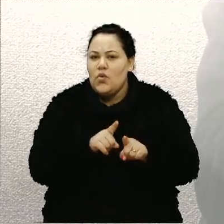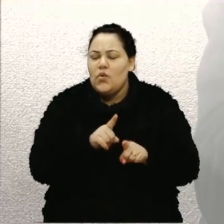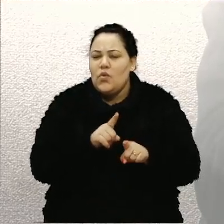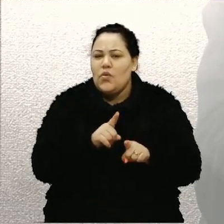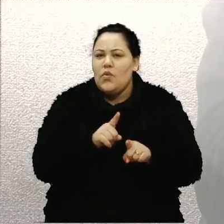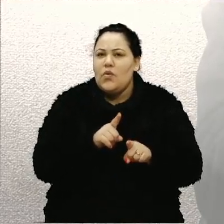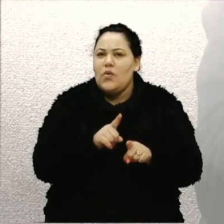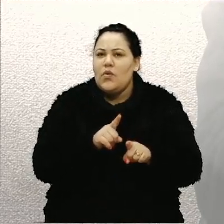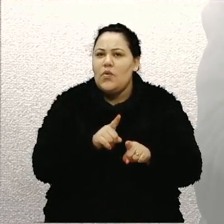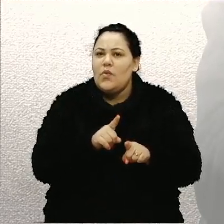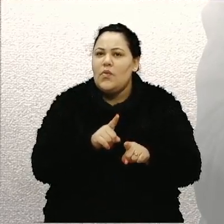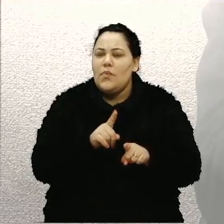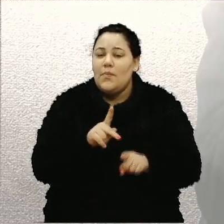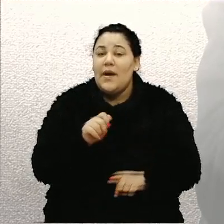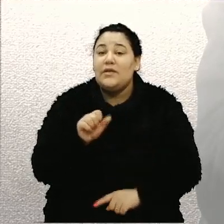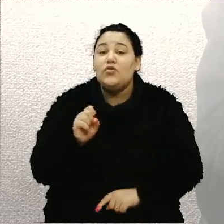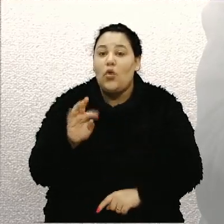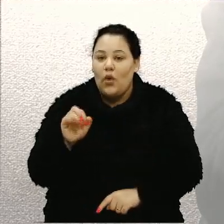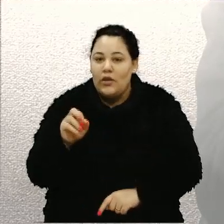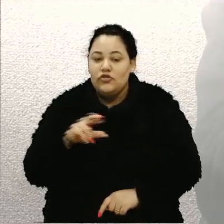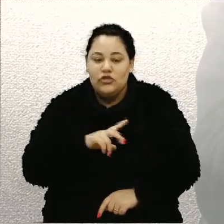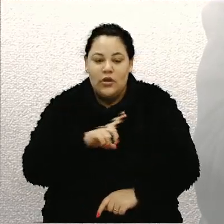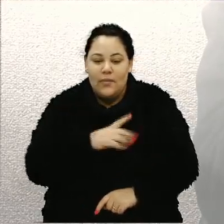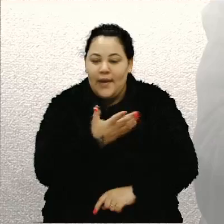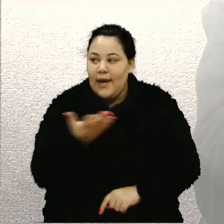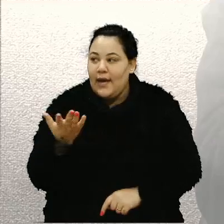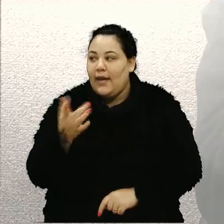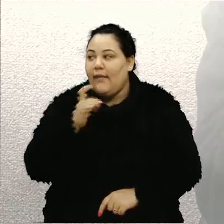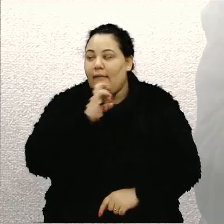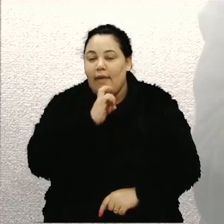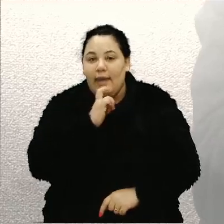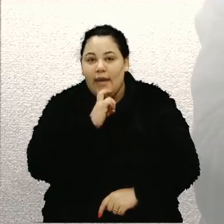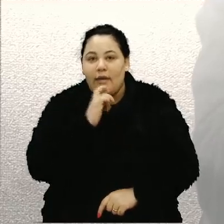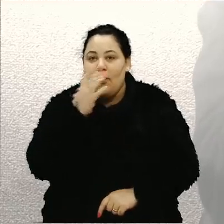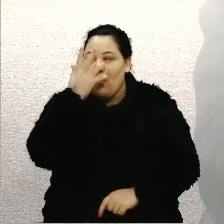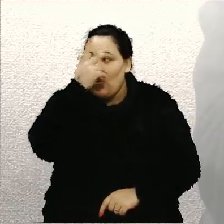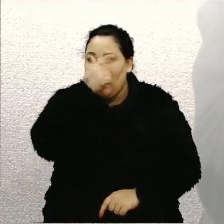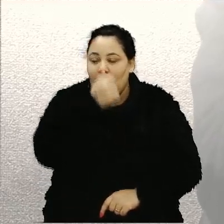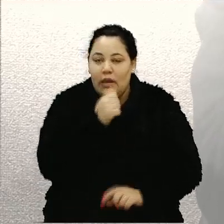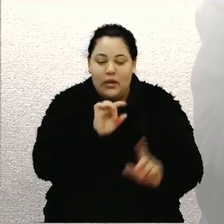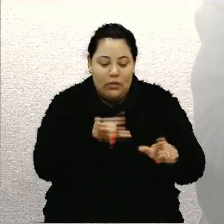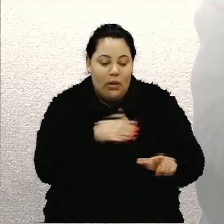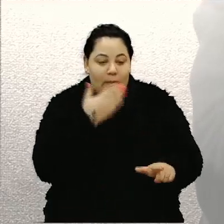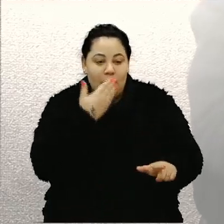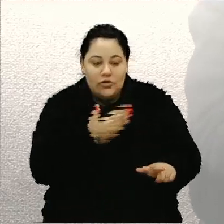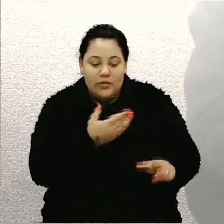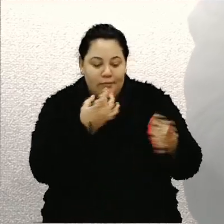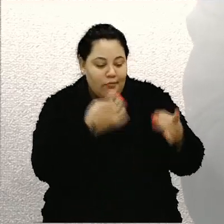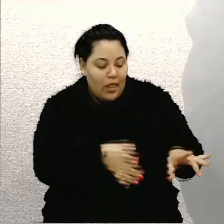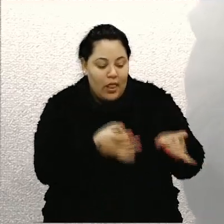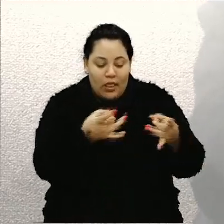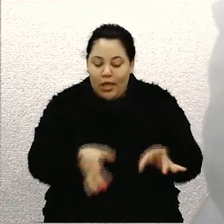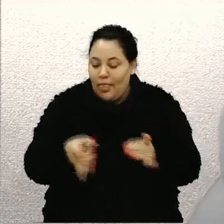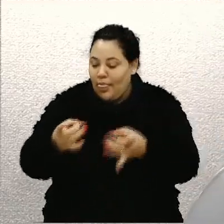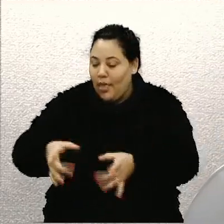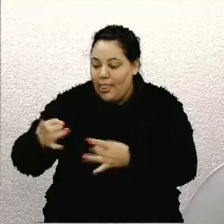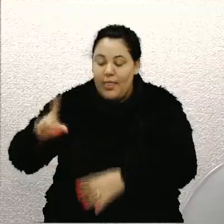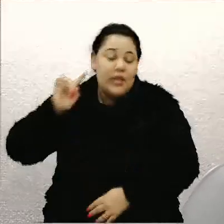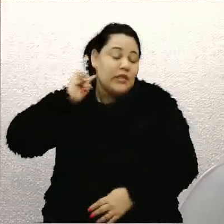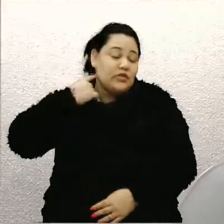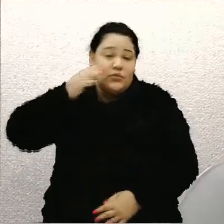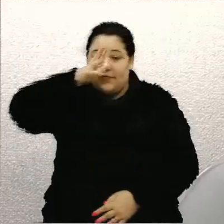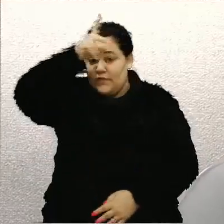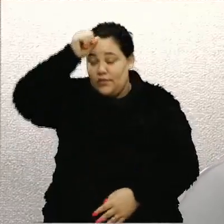Uma área verde bonita, onde foi solicitado, o pessoal estava descartando lixo. A prefeitura foi